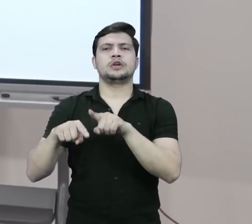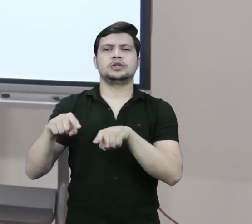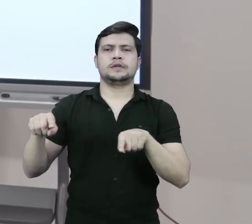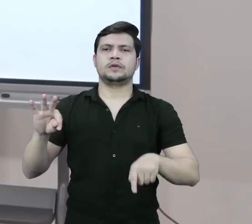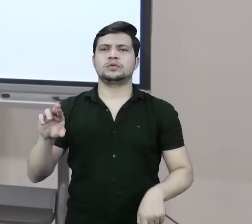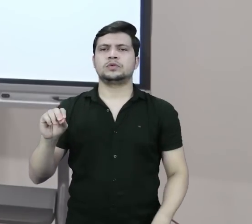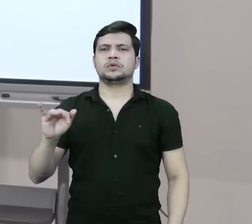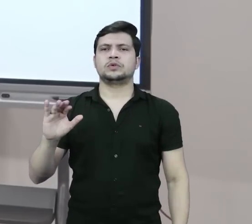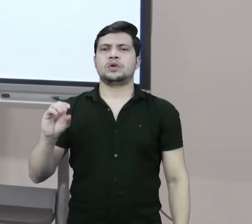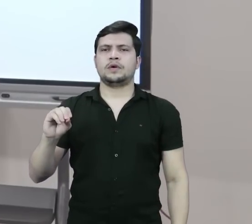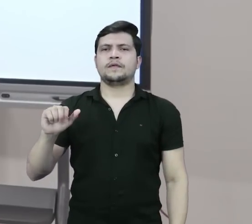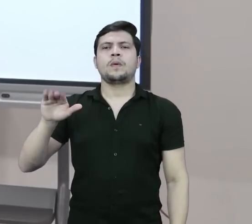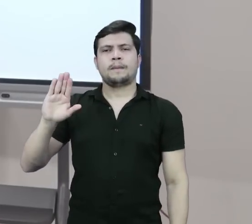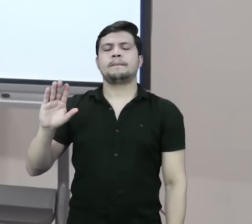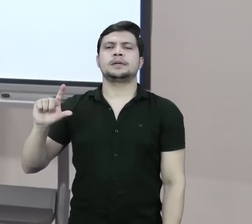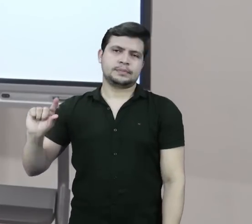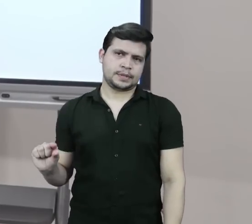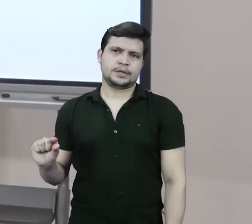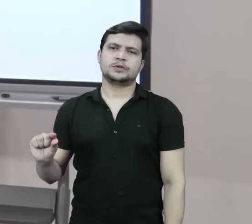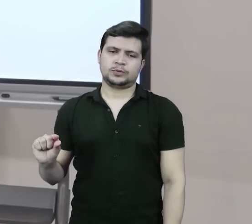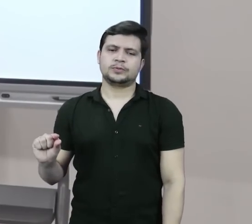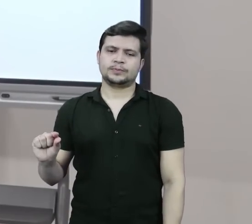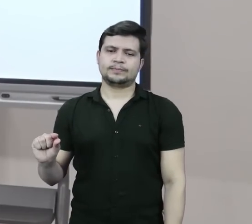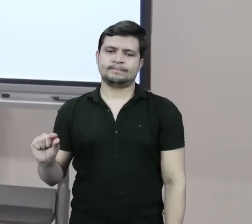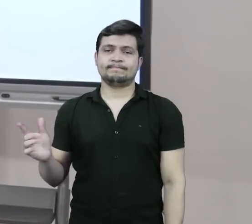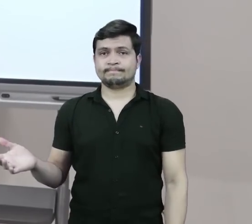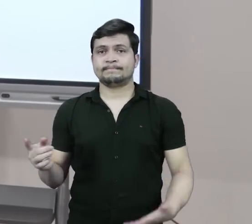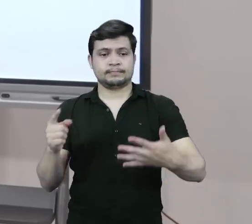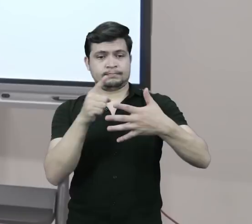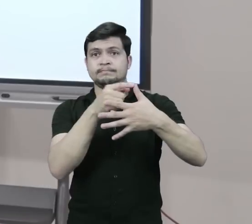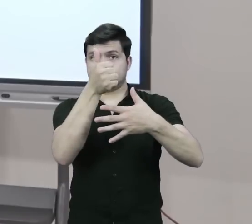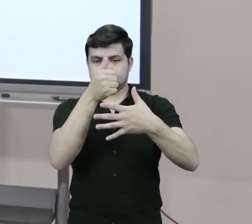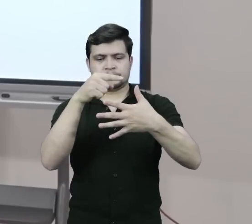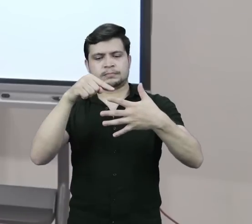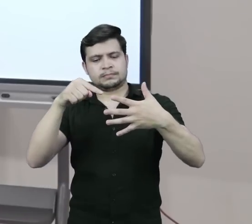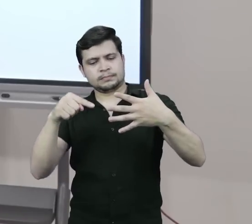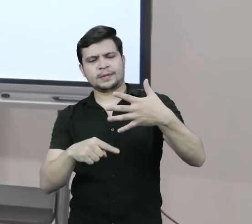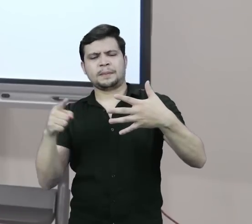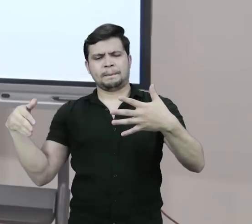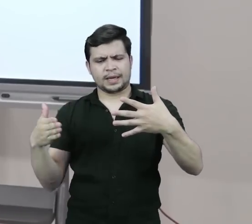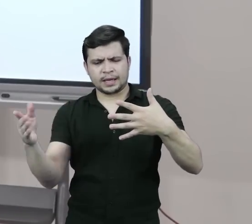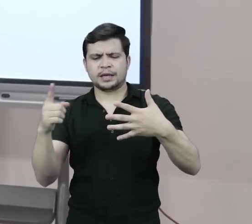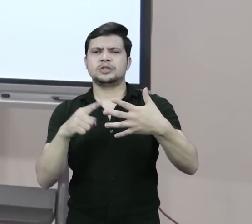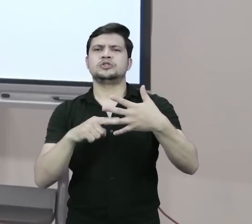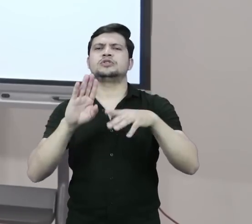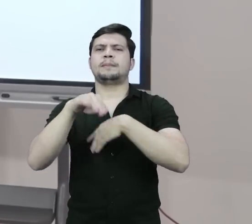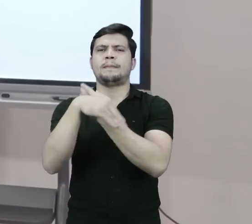mais baixo. No caso, os produtores, as algas. Todos esses outros, peixes, baleias,